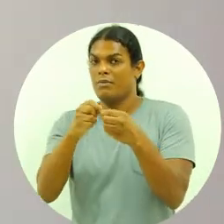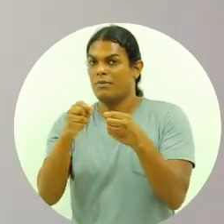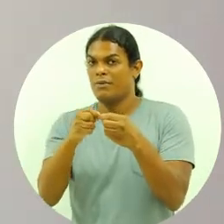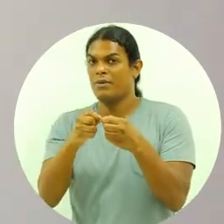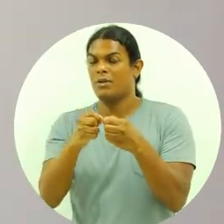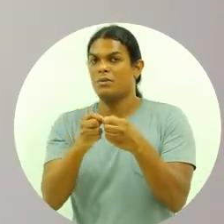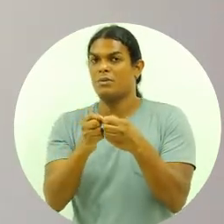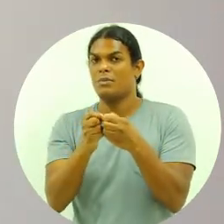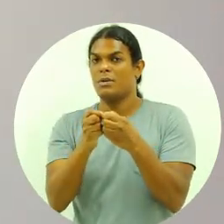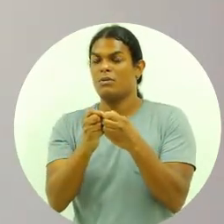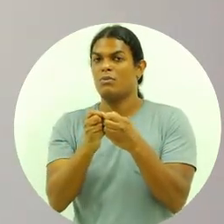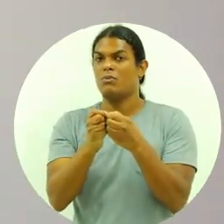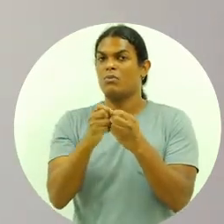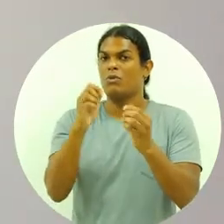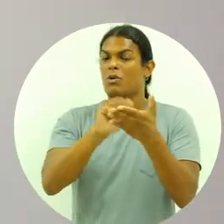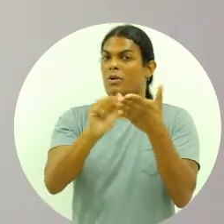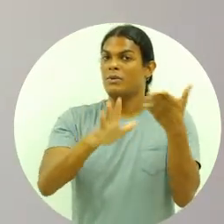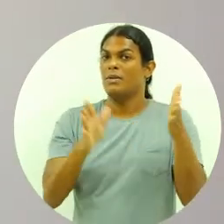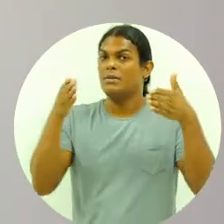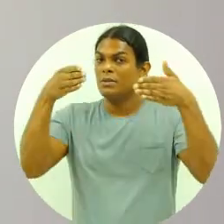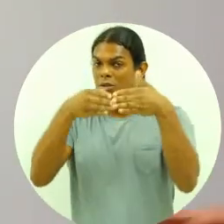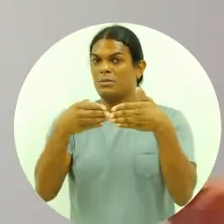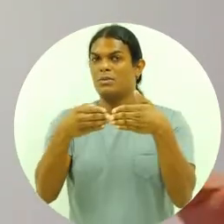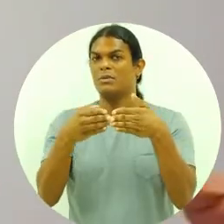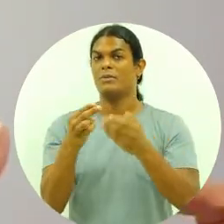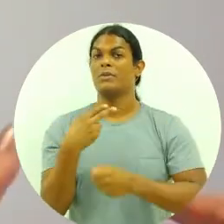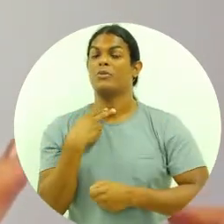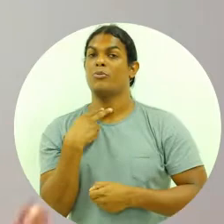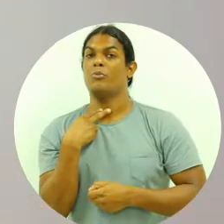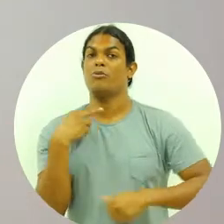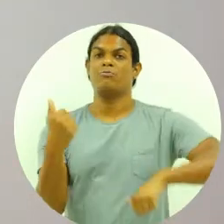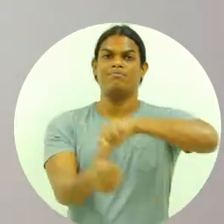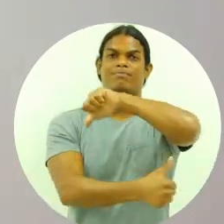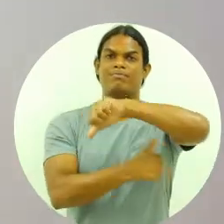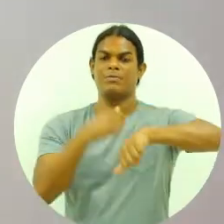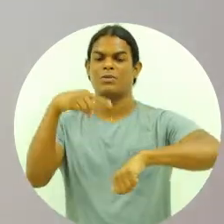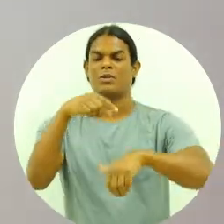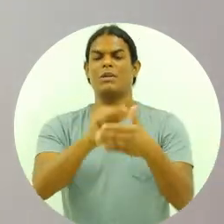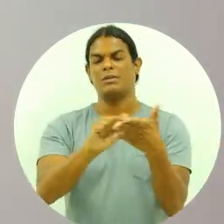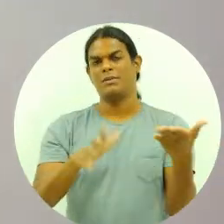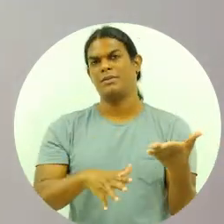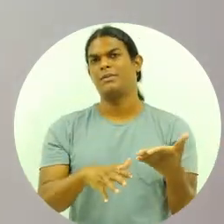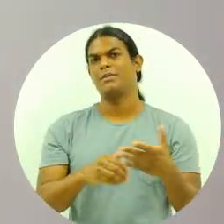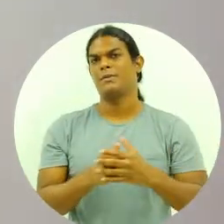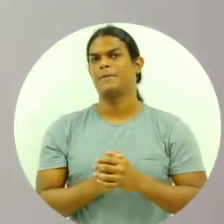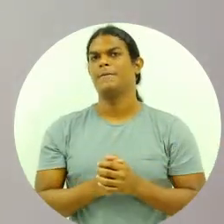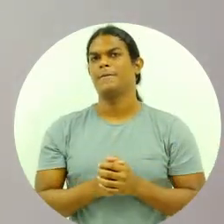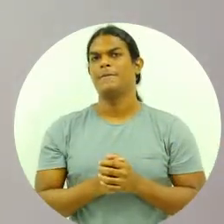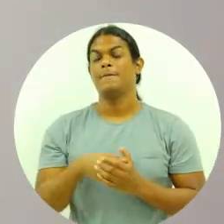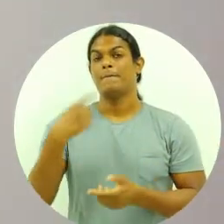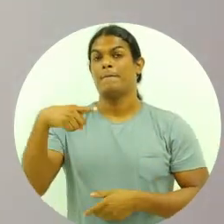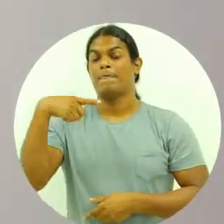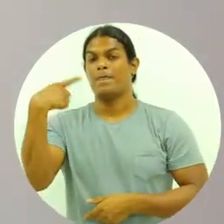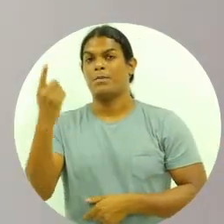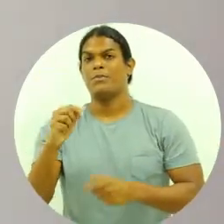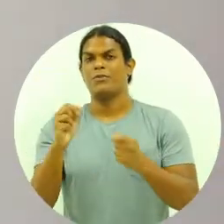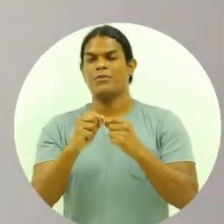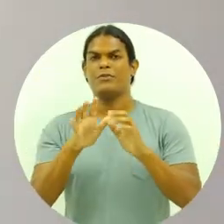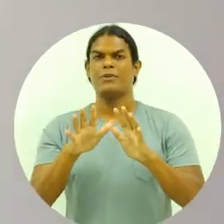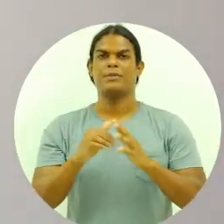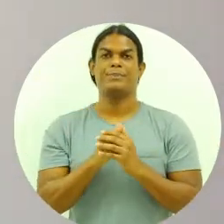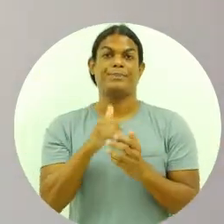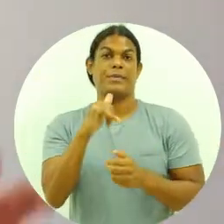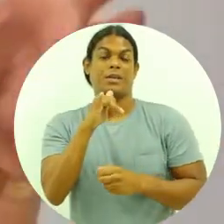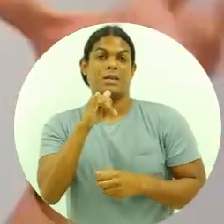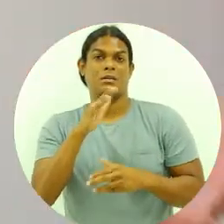algum tipo de desvio. Ele tem que ser criado e finalizado para o que foi determinado. Então, você não pode